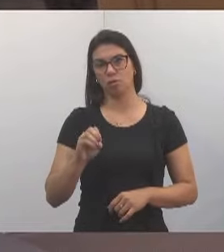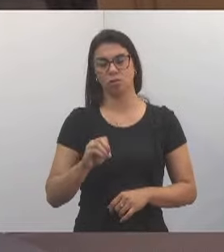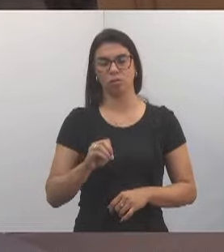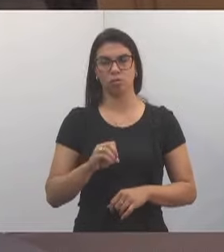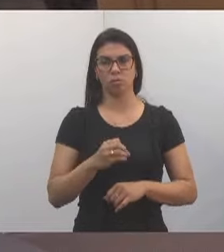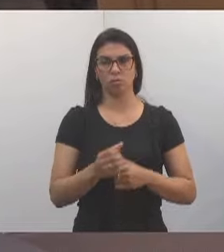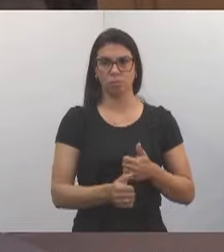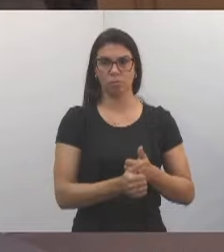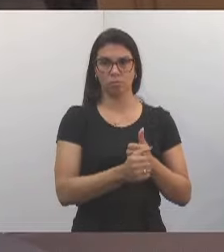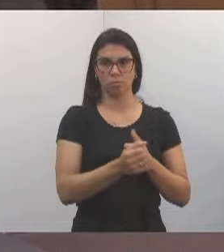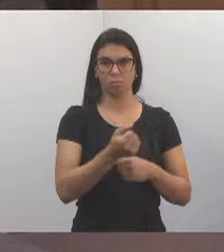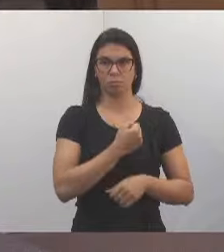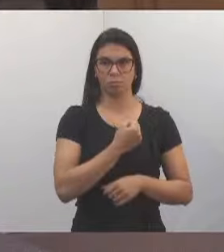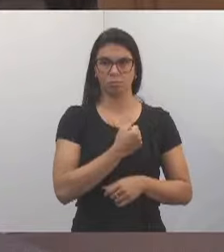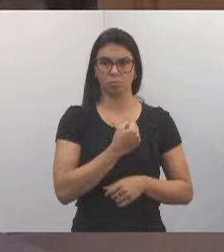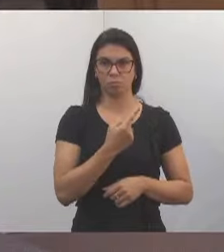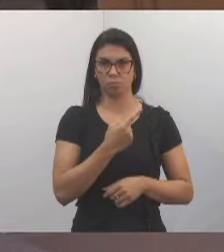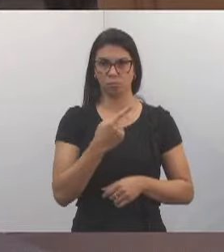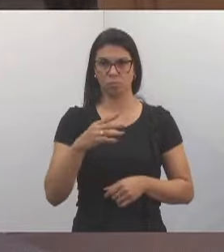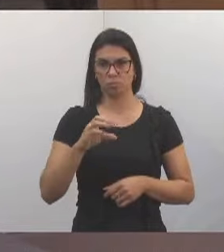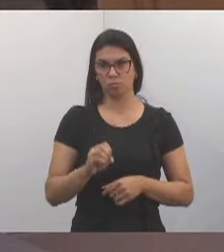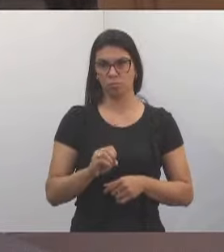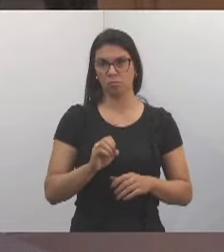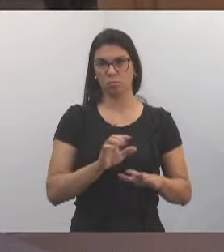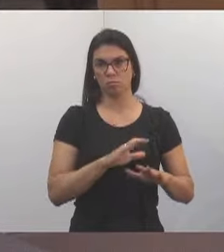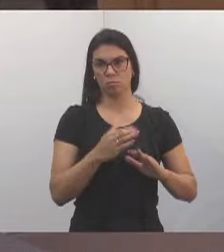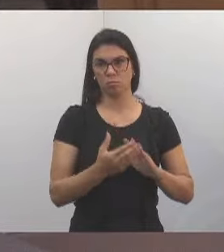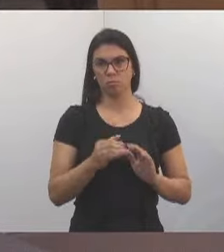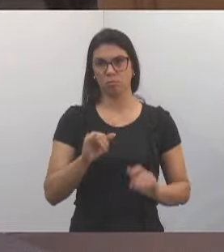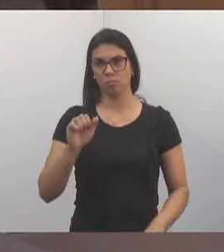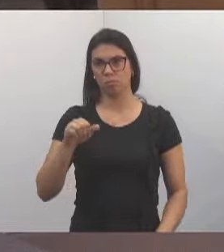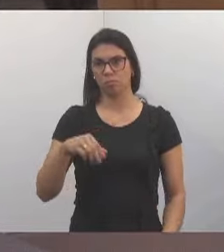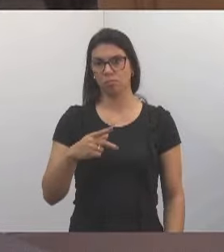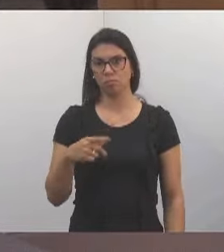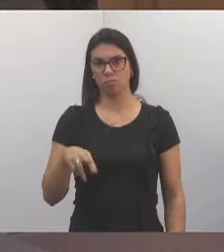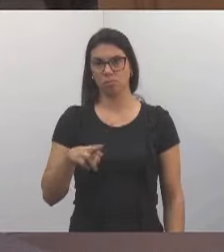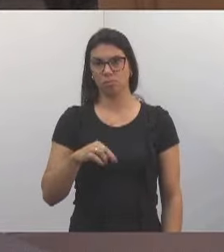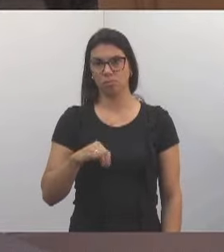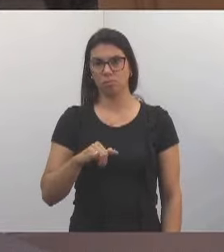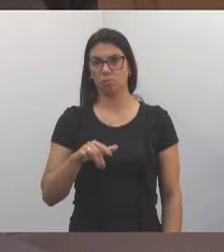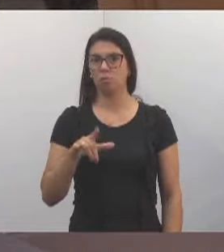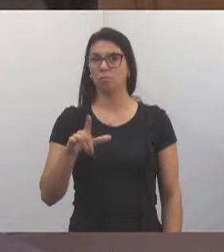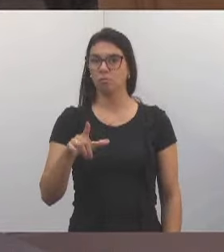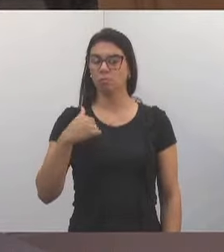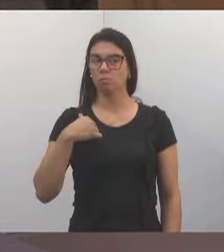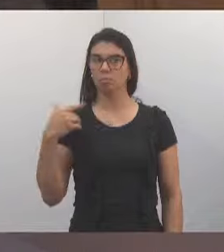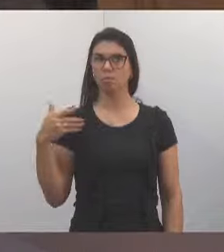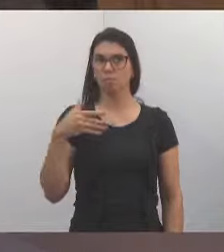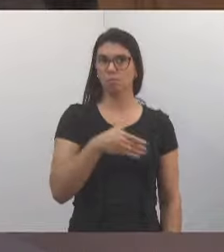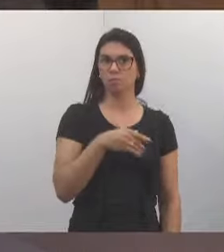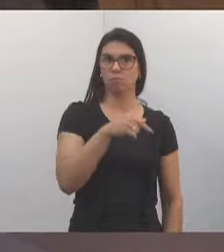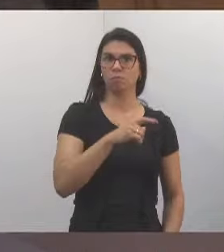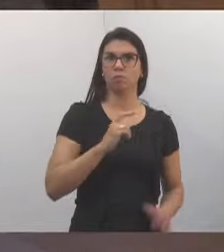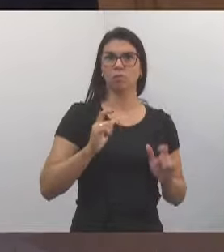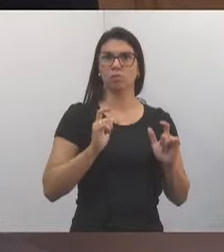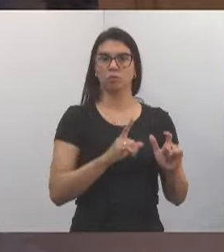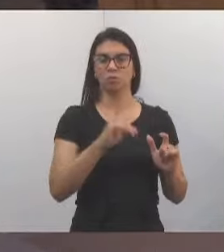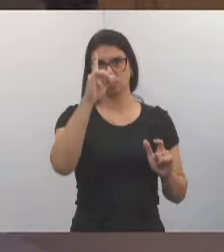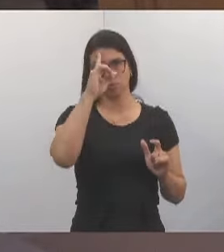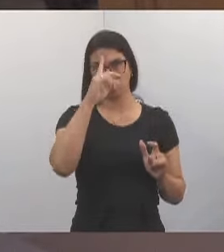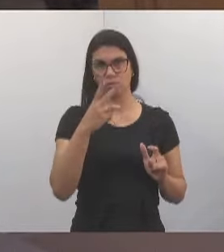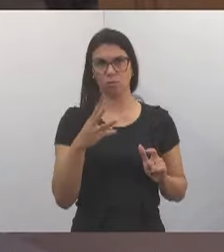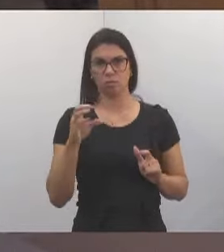110, no Parque Imperial, neste município. Eu estive lá no dia